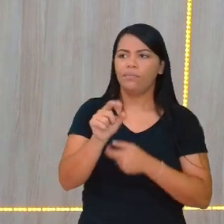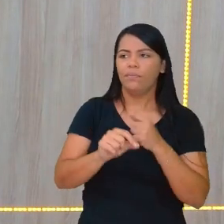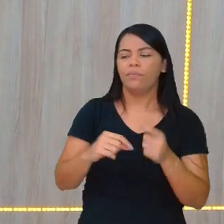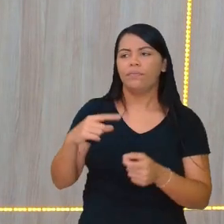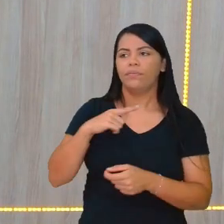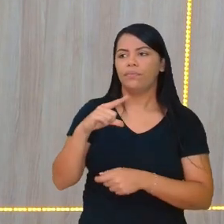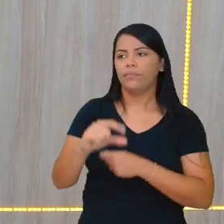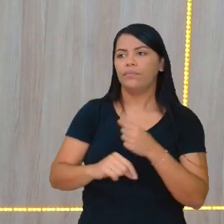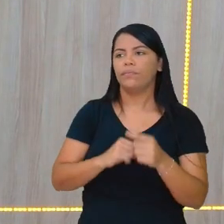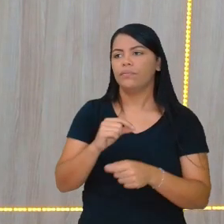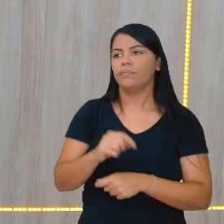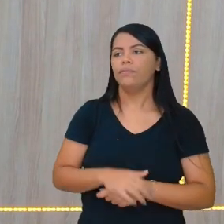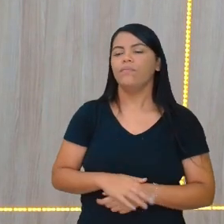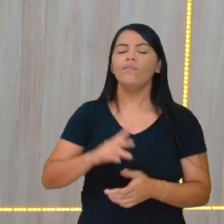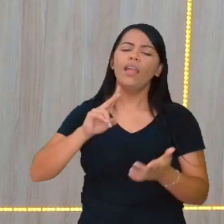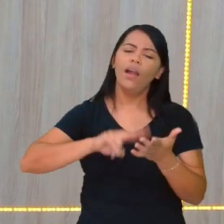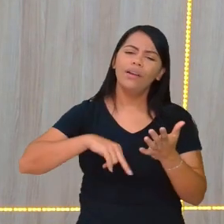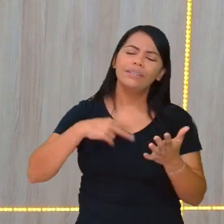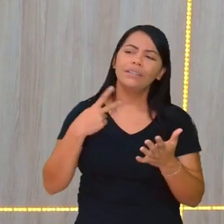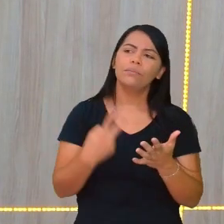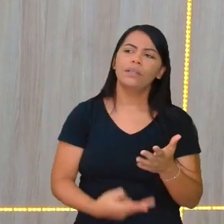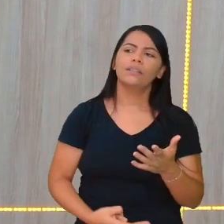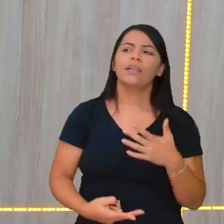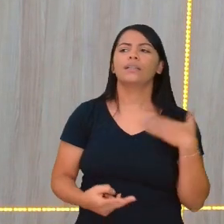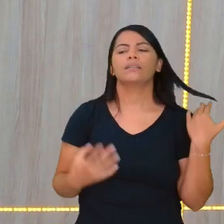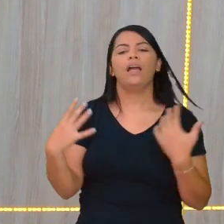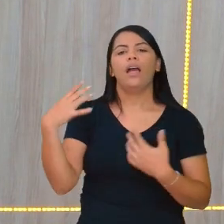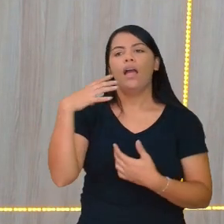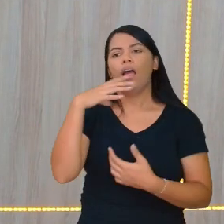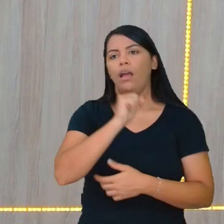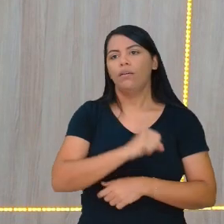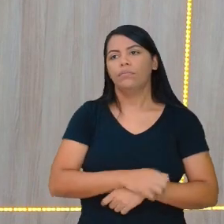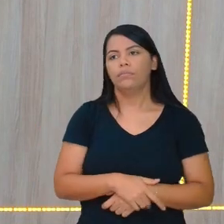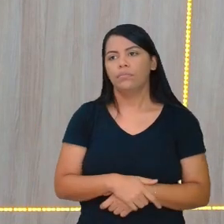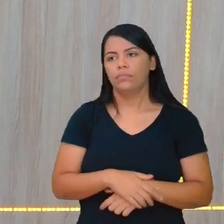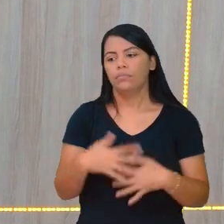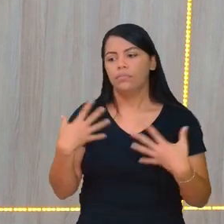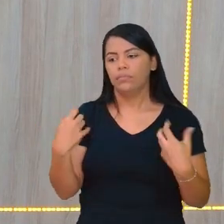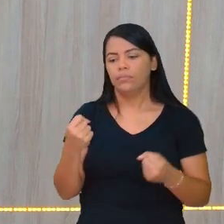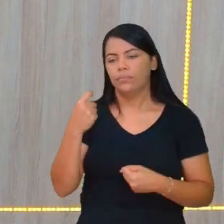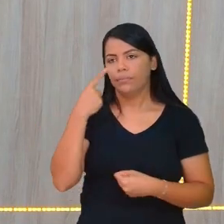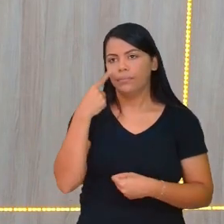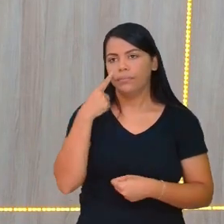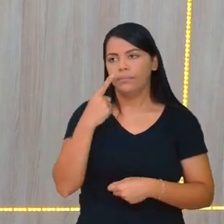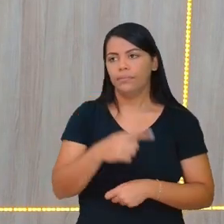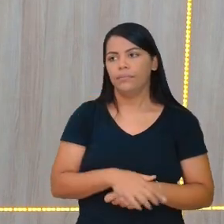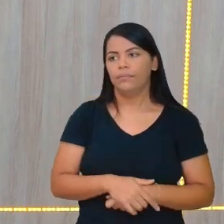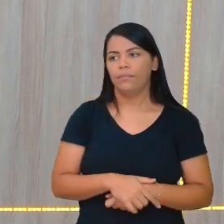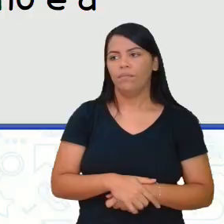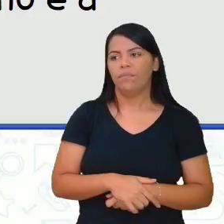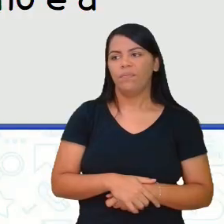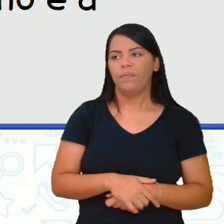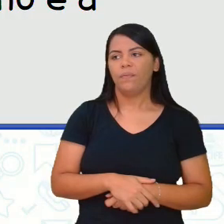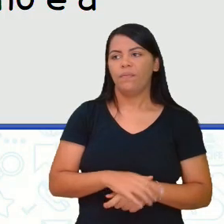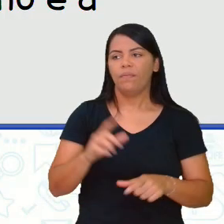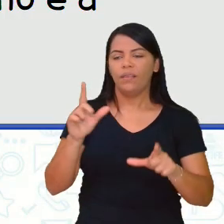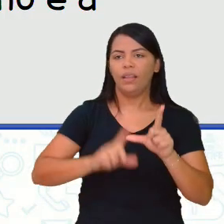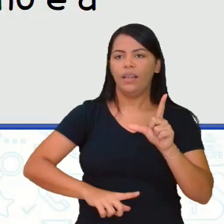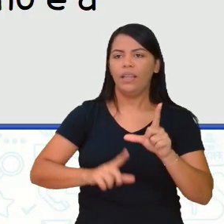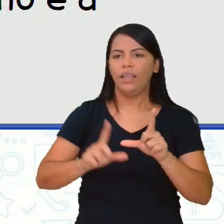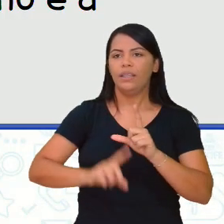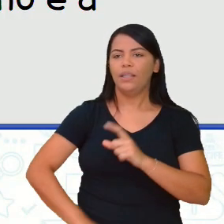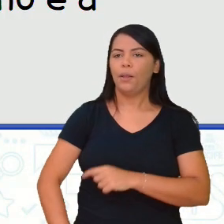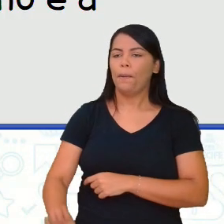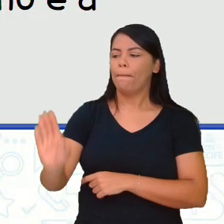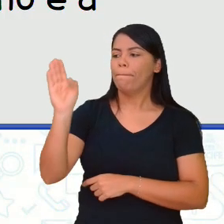tenham uma interpretação, né? Uma interpretação rápida. Então, bora lá. Esse não foi. Letra B. O meio